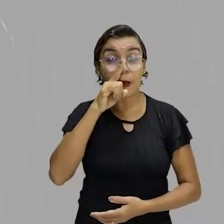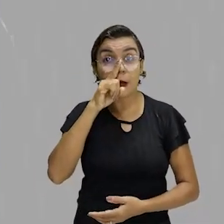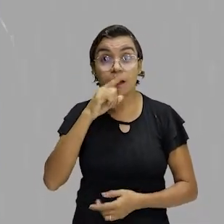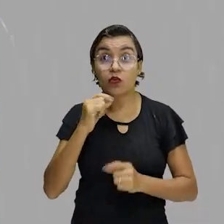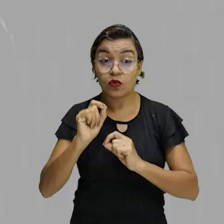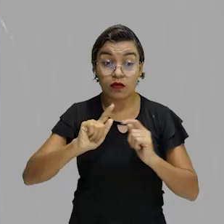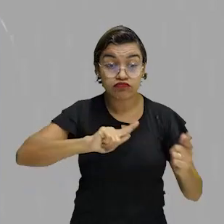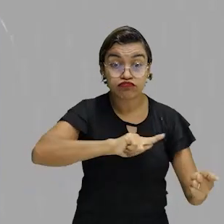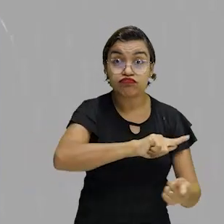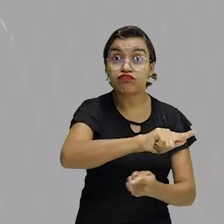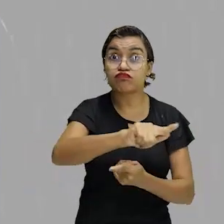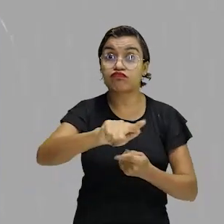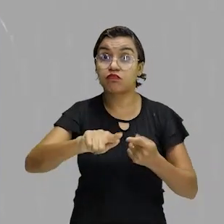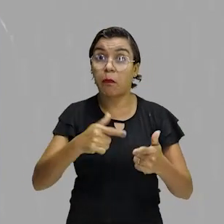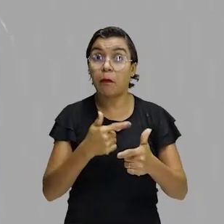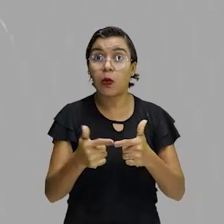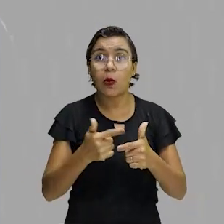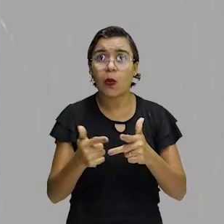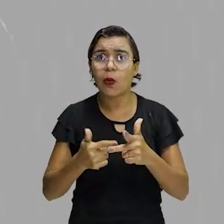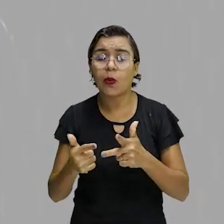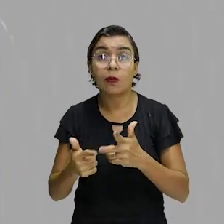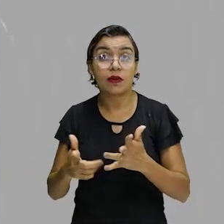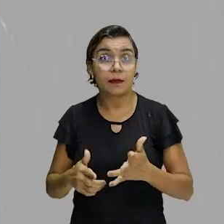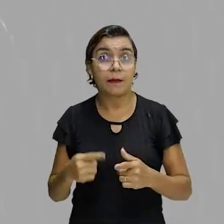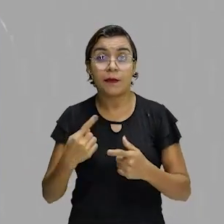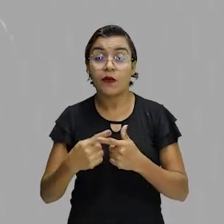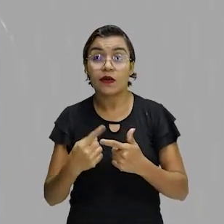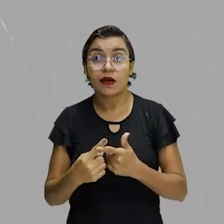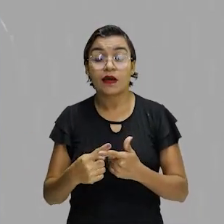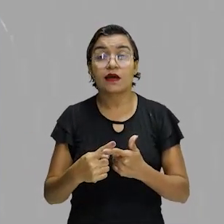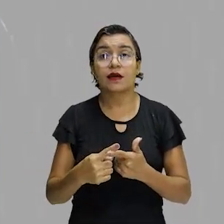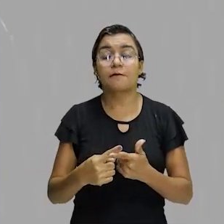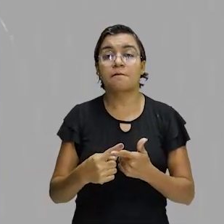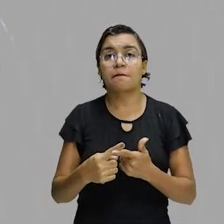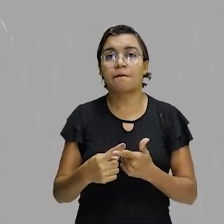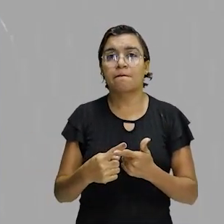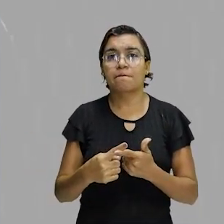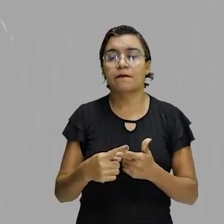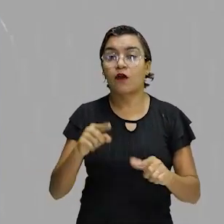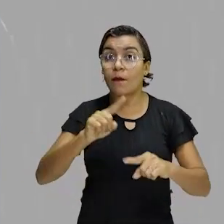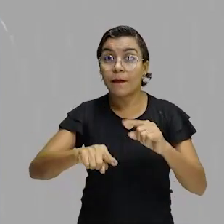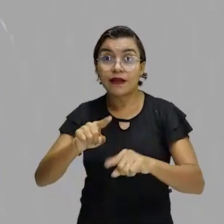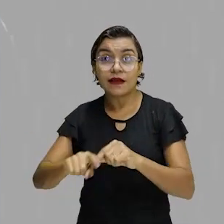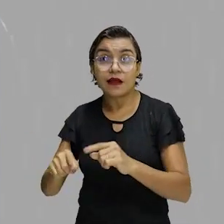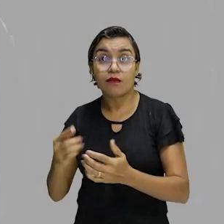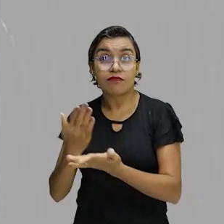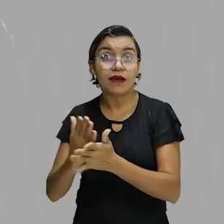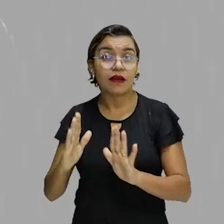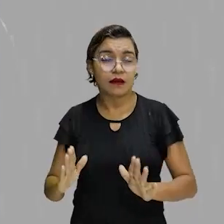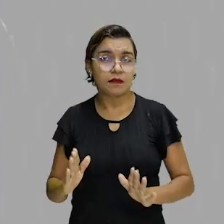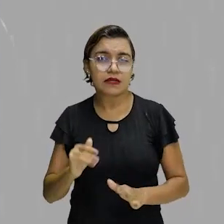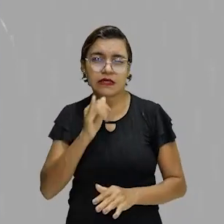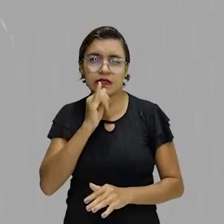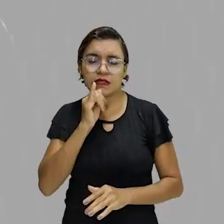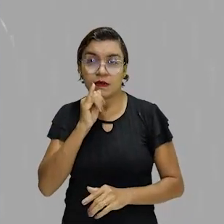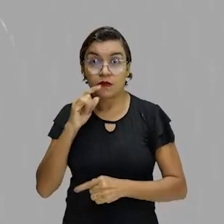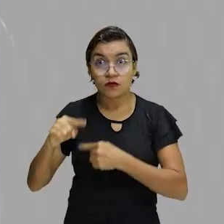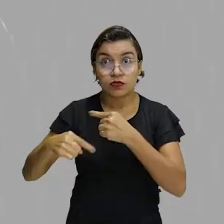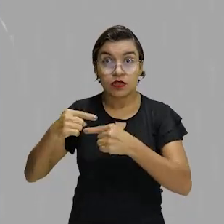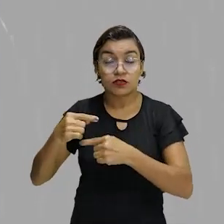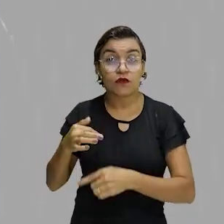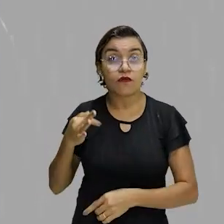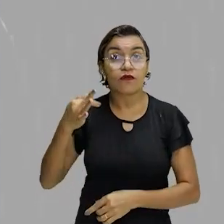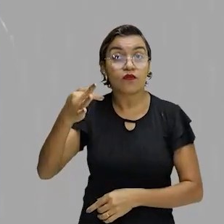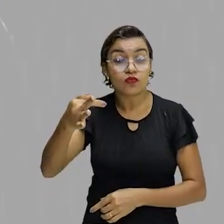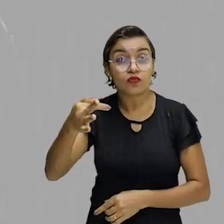global, por conta do esgotamento desses recursos. E também, além da gente, tem o pessoal que ainda virá, as gerações futuras,